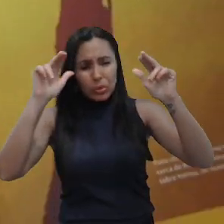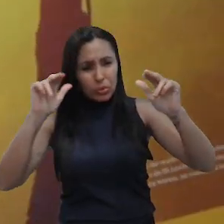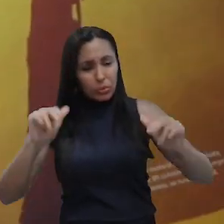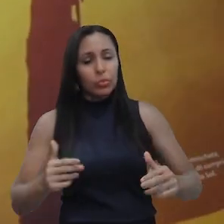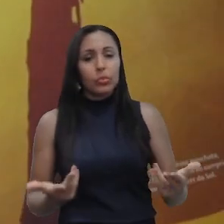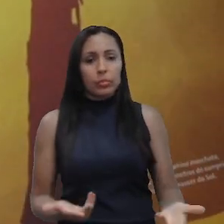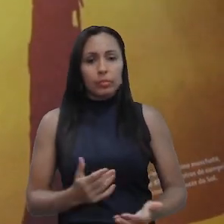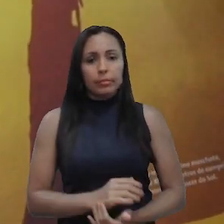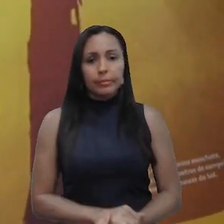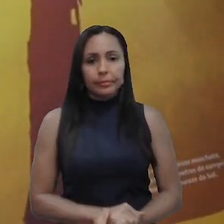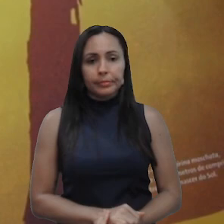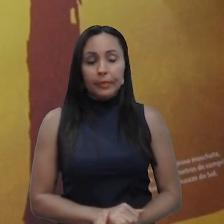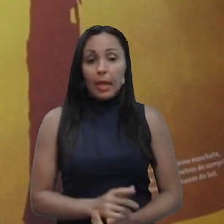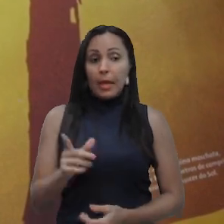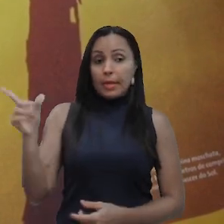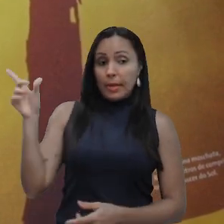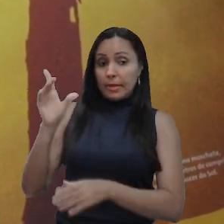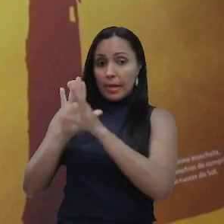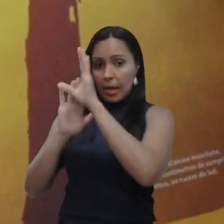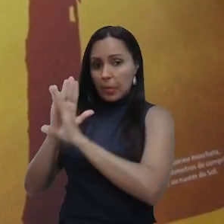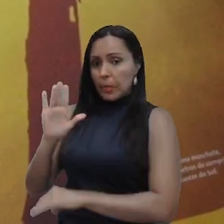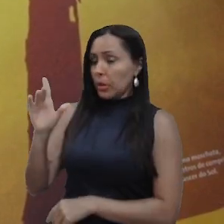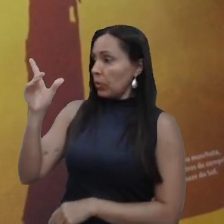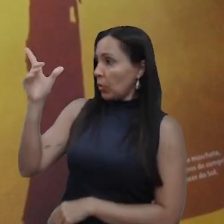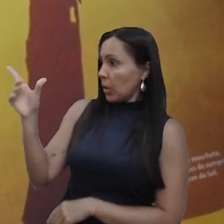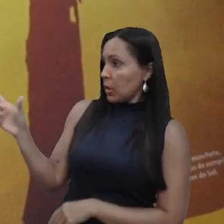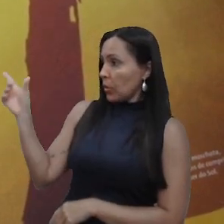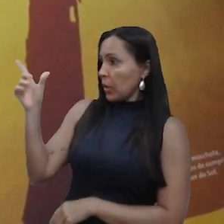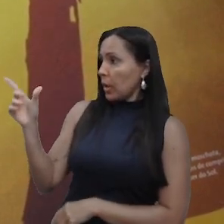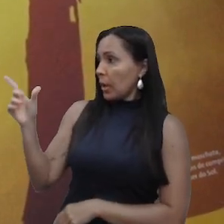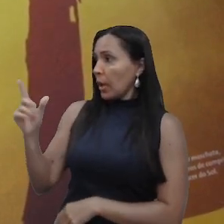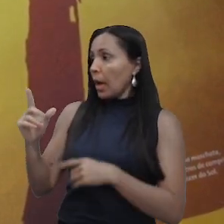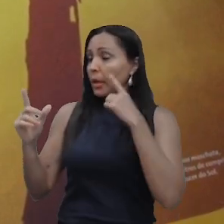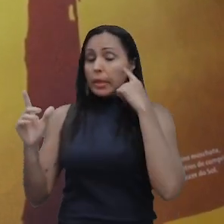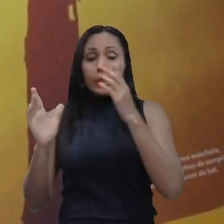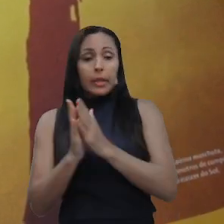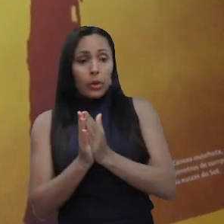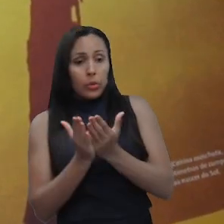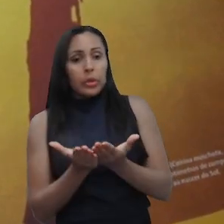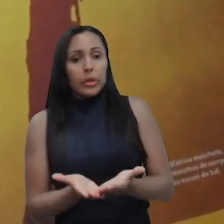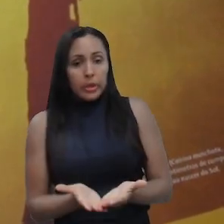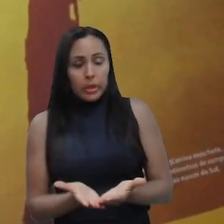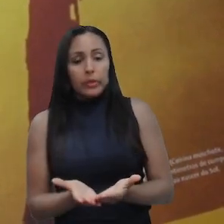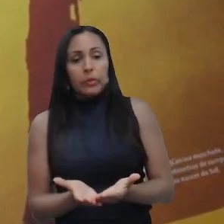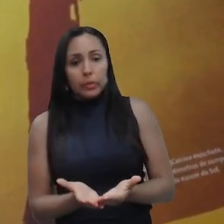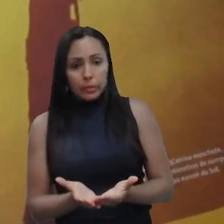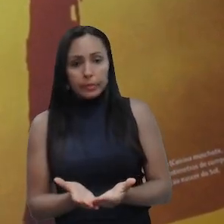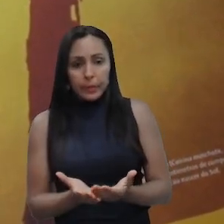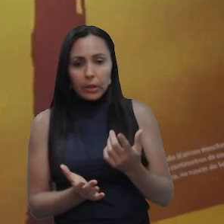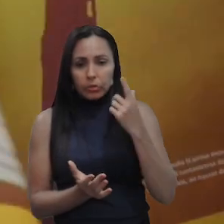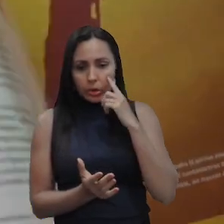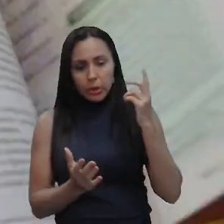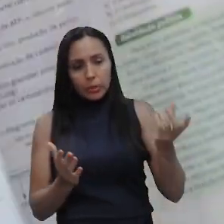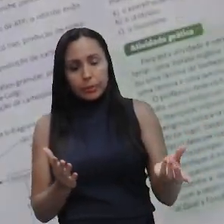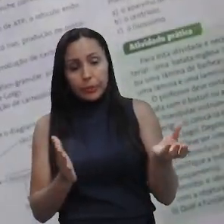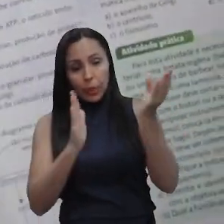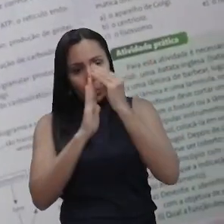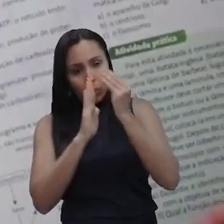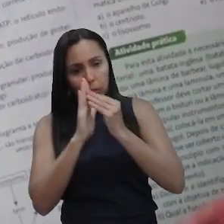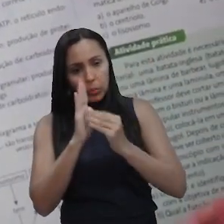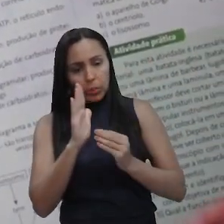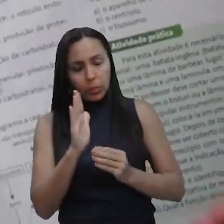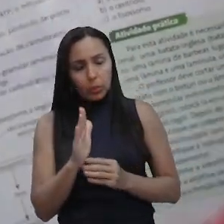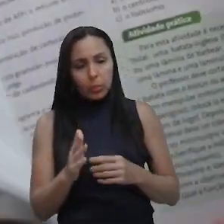livro. Nesse capítulo, a gente tem um grid retangular, né? Um grid retangularzão, onde a gente colocou aí nas 2 páginas, dando